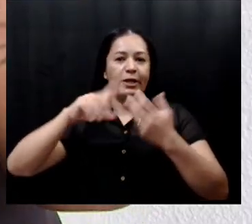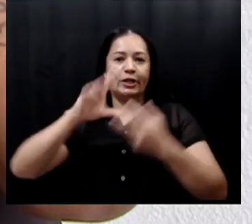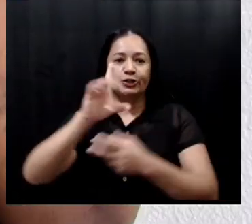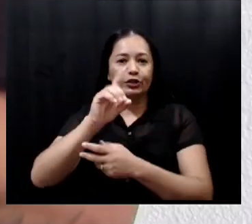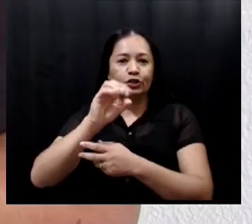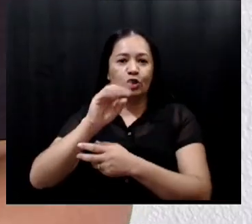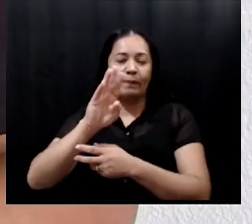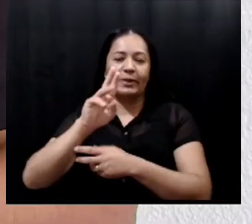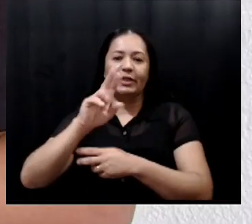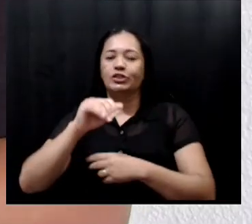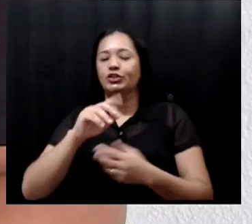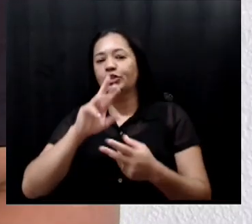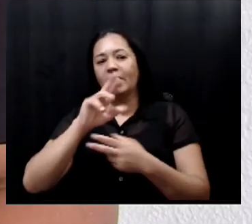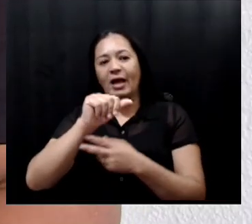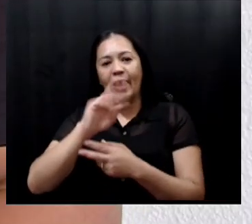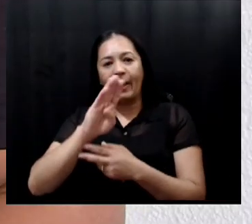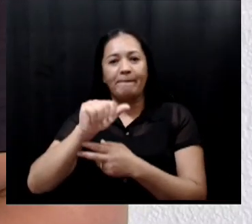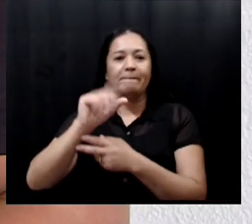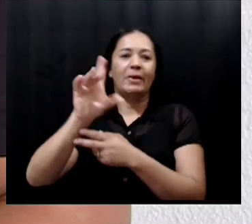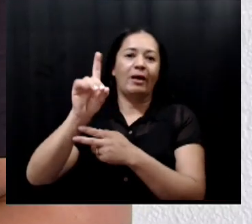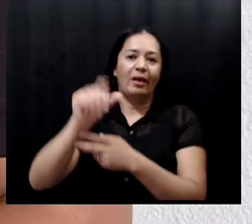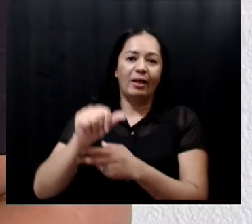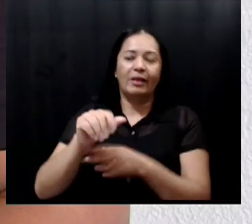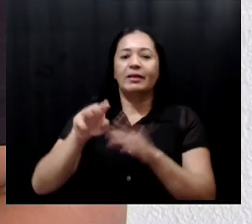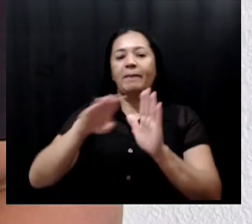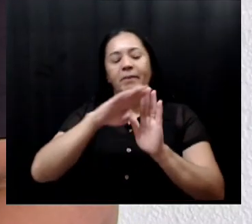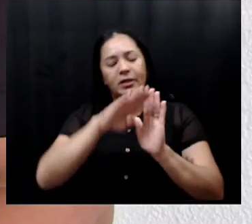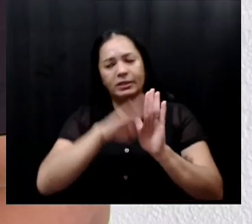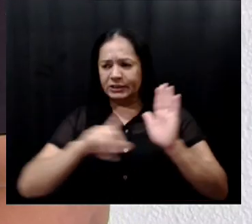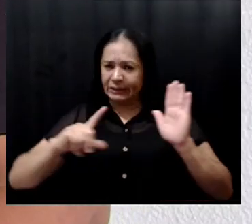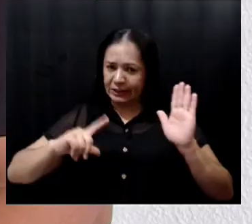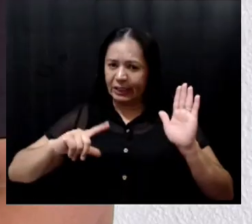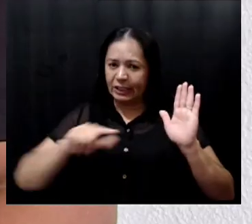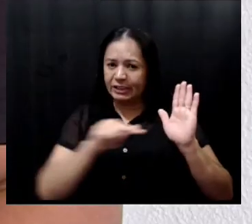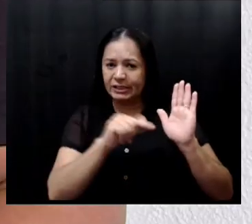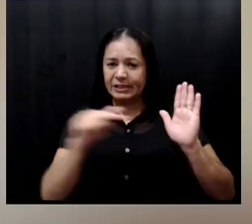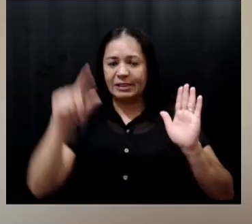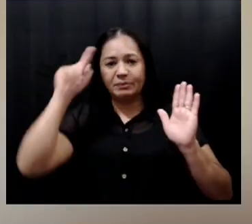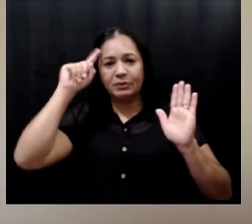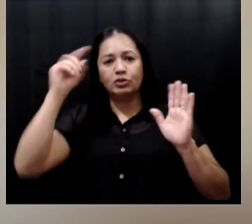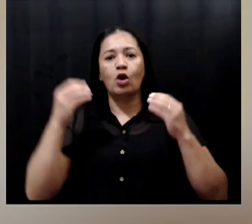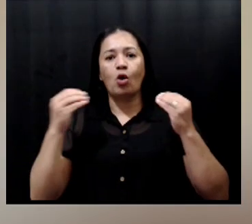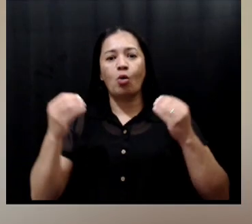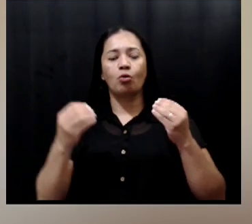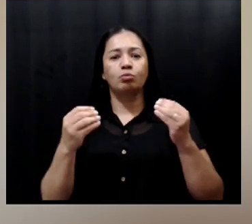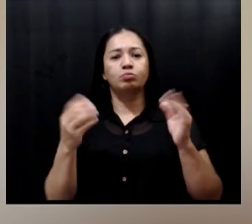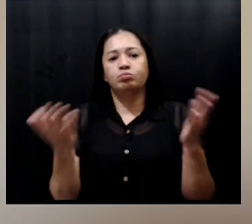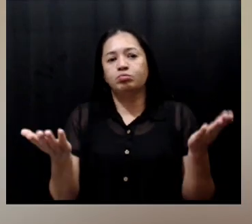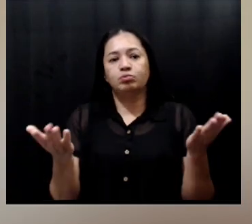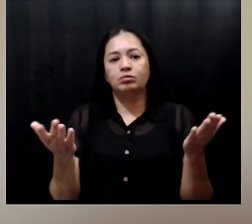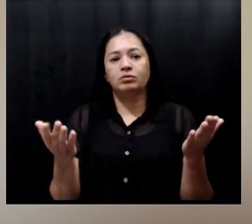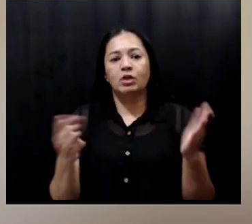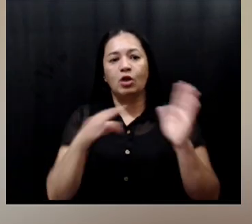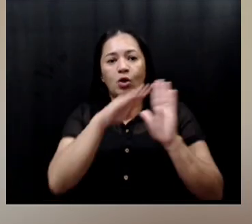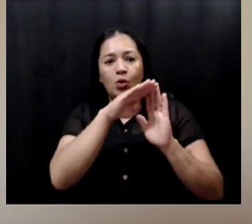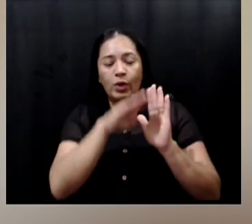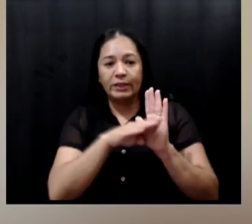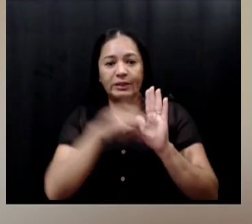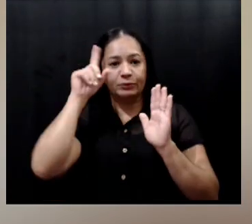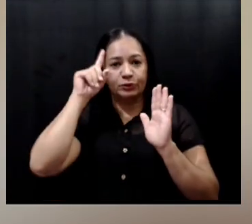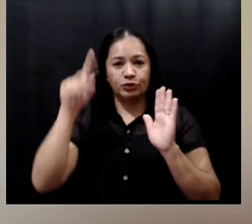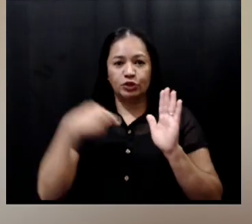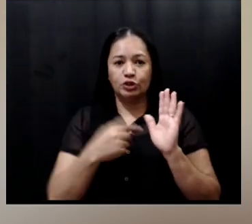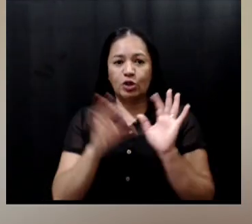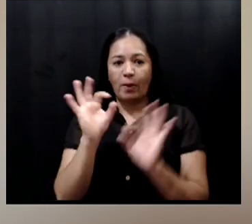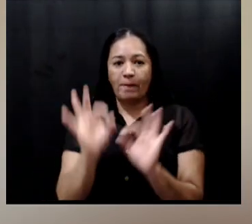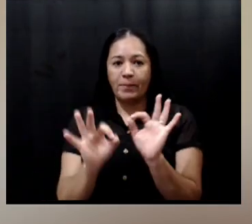rabada. Mas como então, que é? assim, Tem o cardápio da semana, do dia, ou é conforme você tem... o cardápio é do dia, a gente monta, eu elaboro